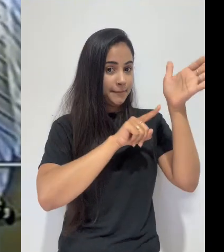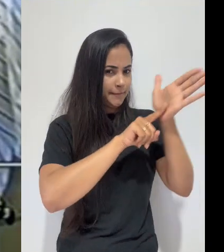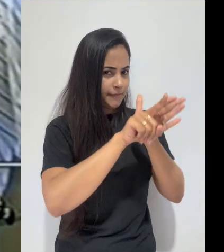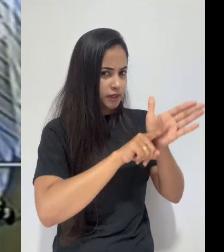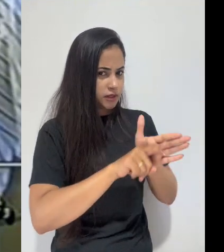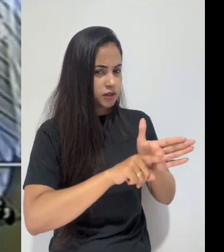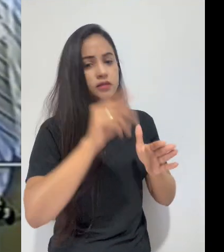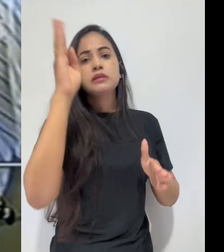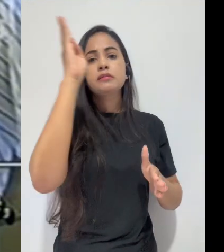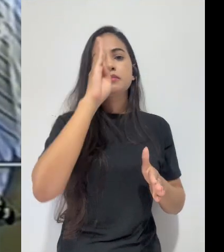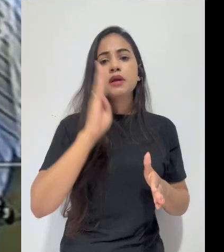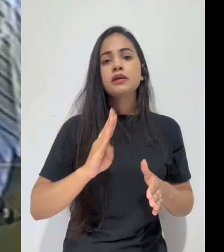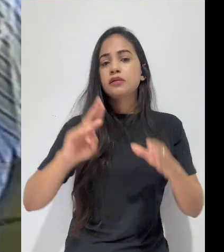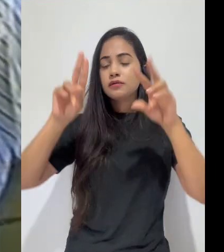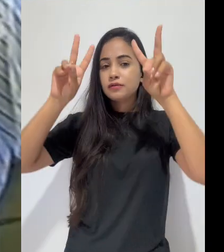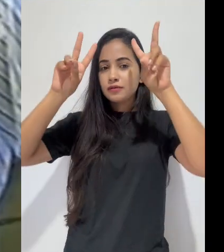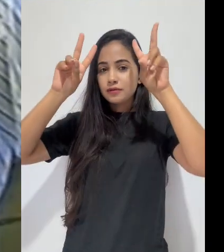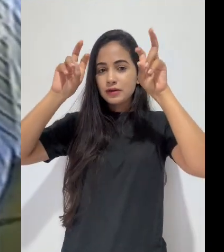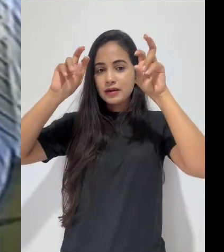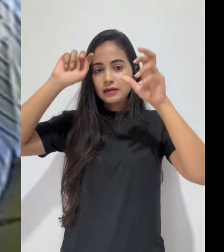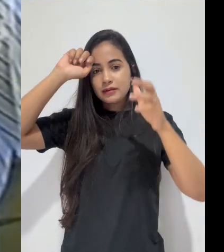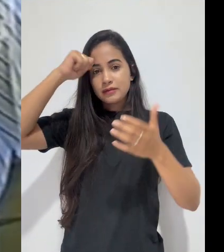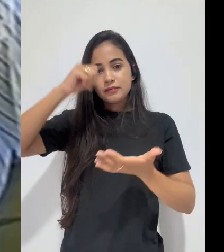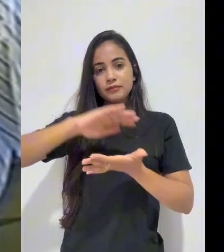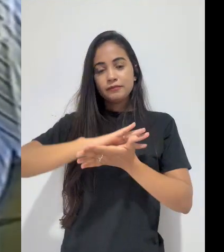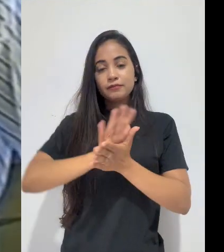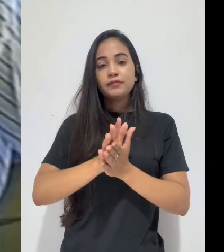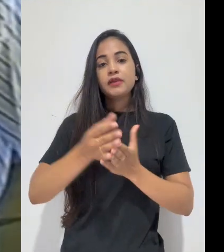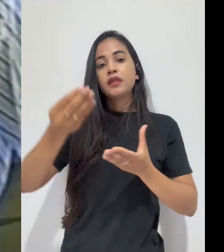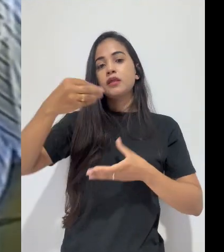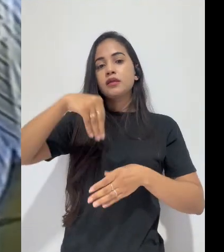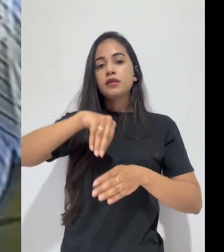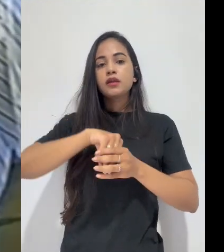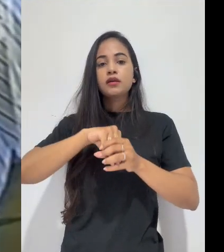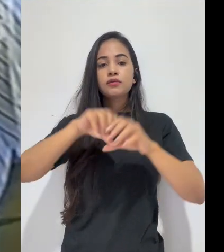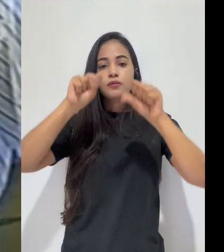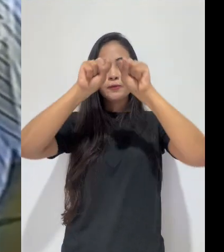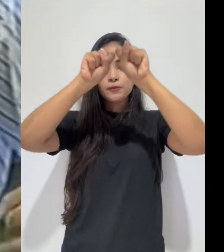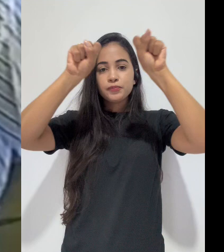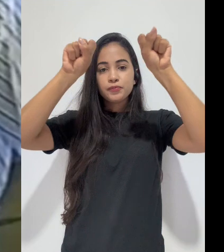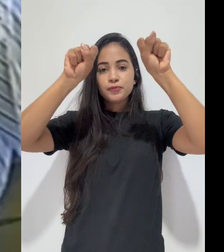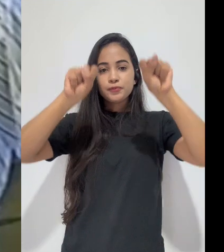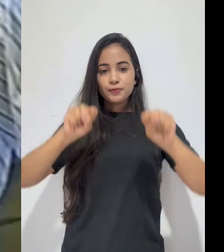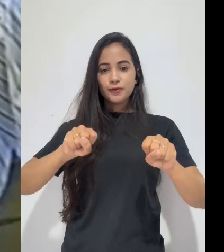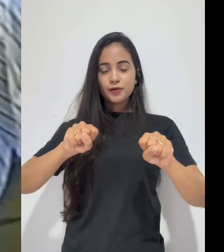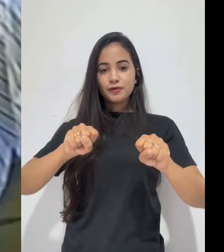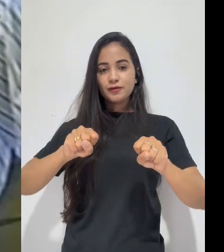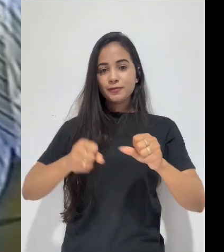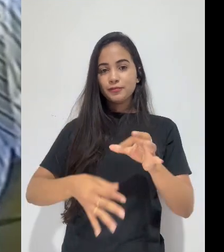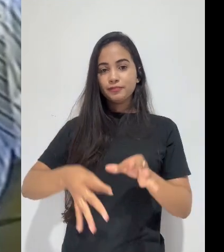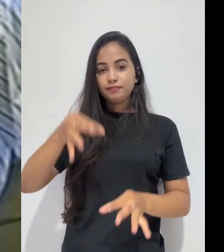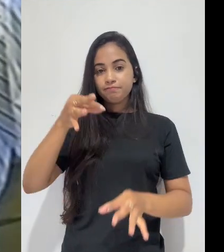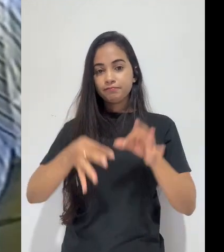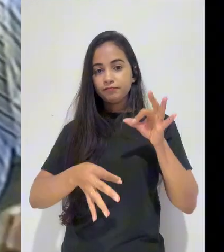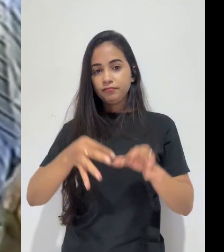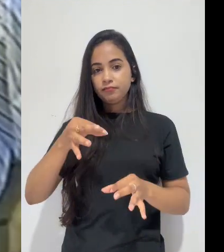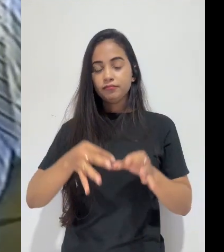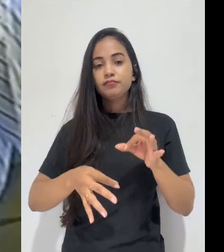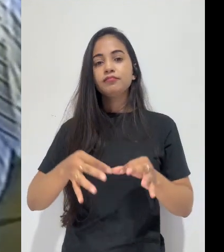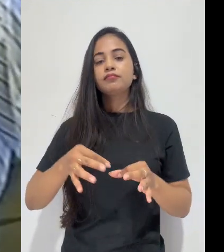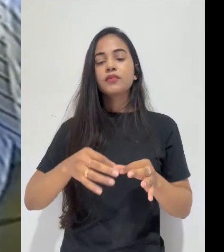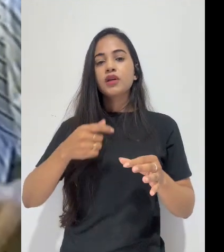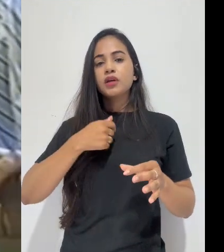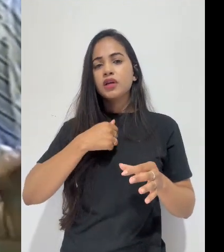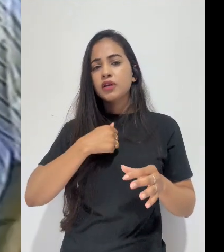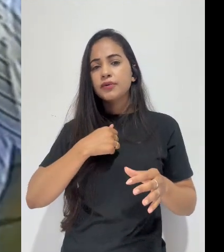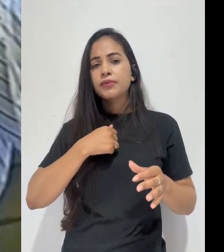discriminação racial, o tratamento do racismo no sistema jurídico. Eu colecionei 300 boletins